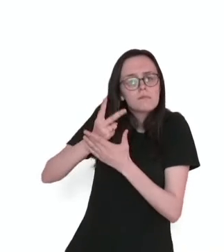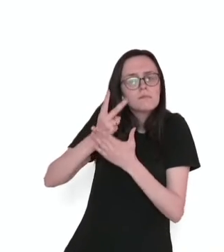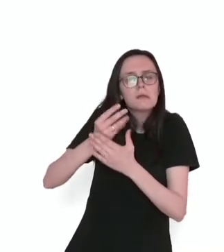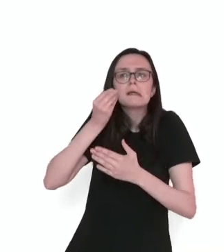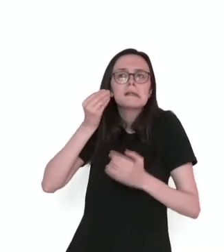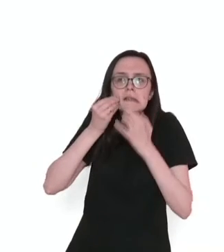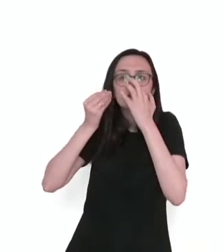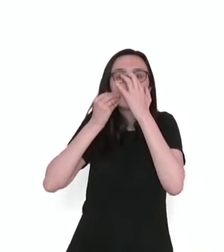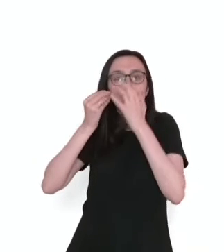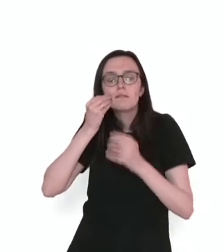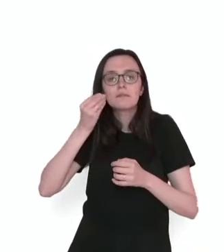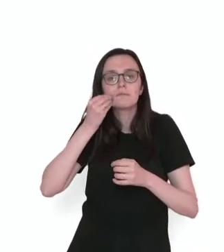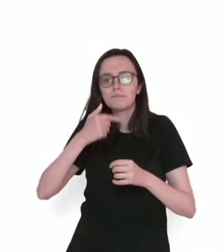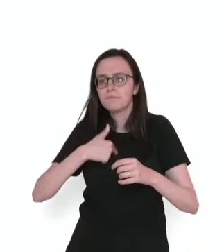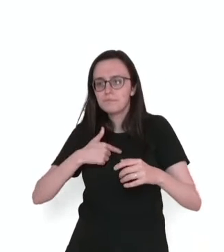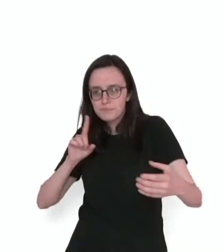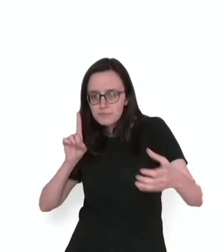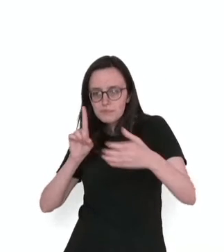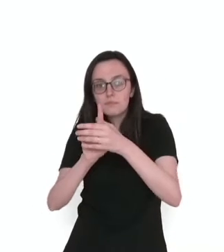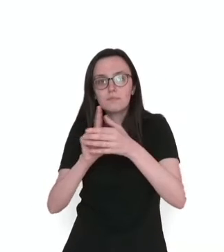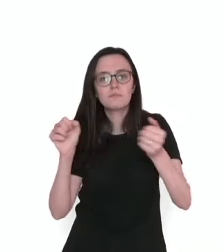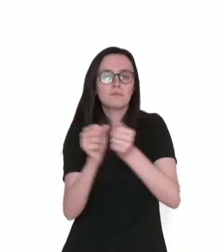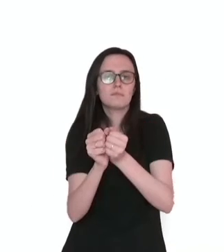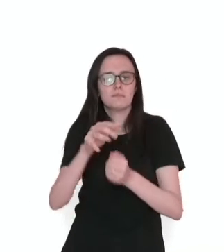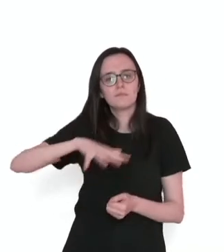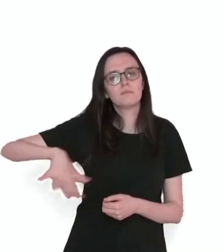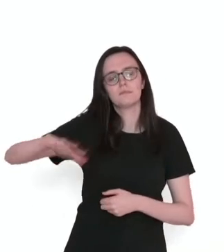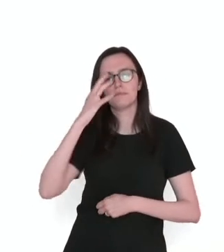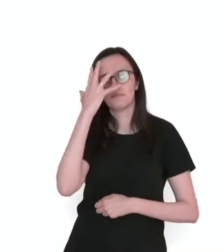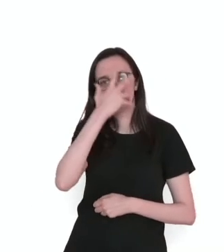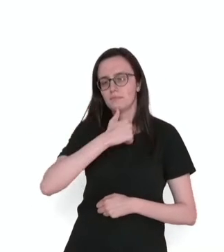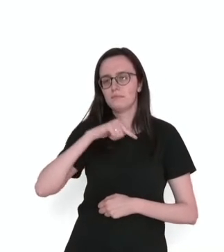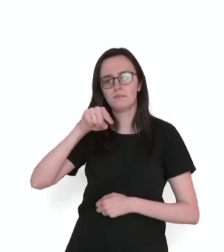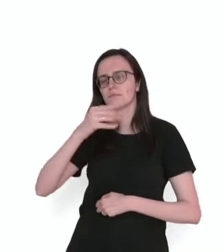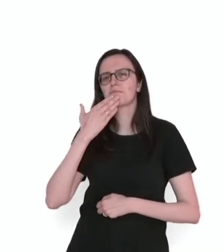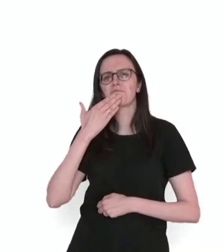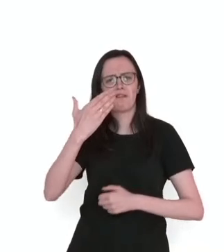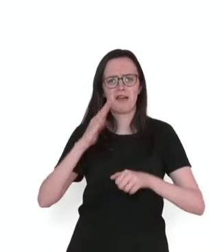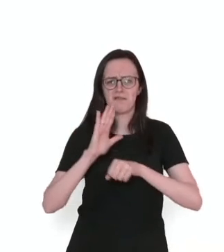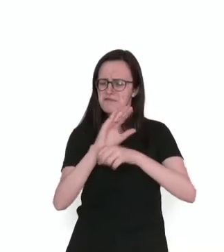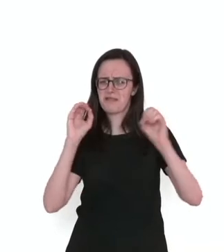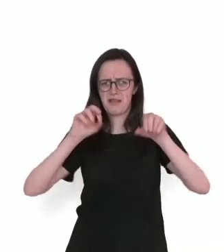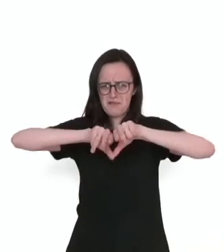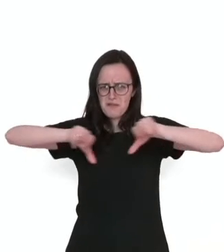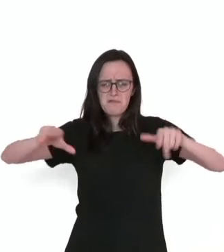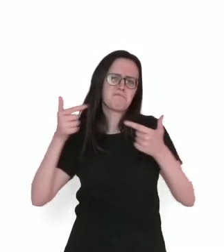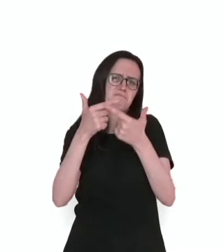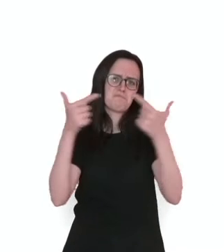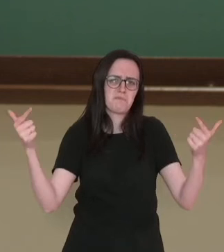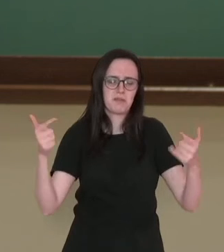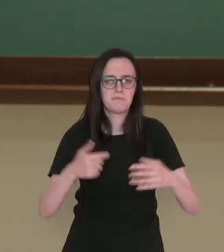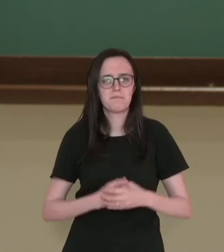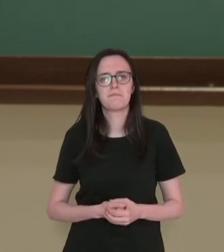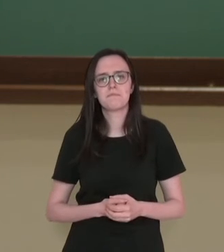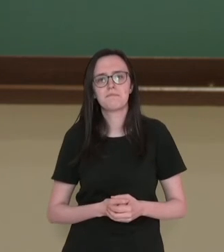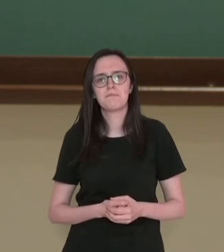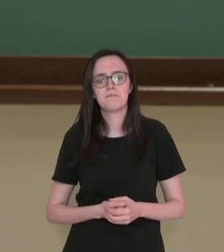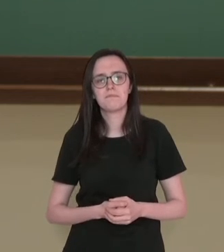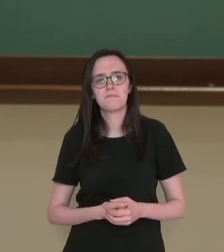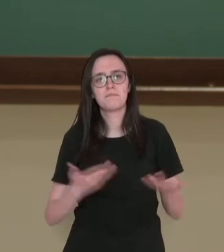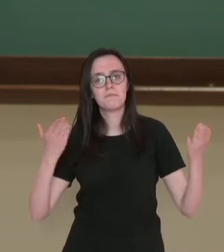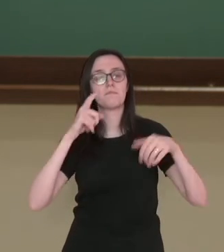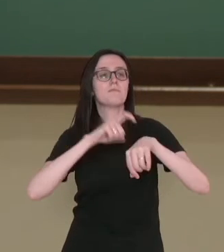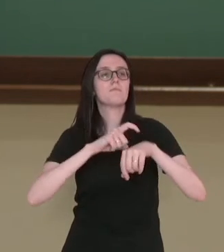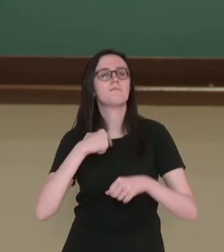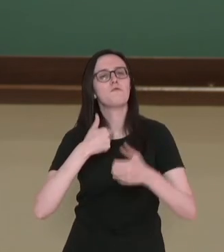constantemente encaixar-se nesse modelo de beleza, que não favorece a diversidade entre pessoas. Nesse momento,